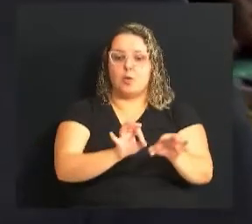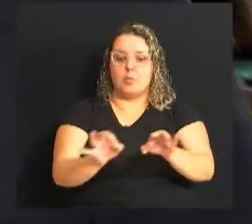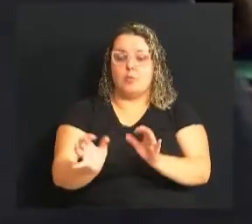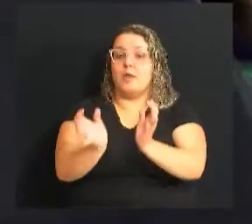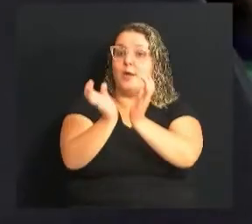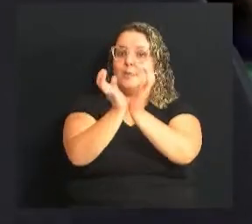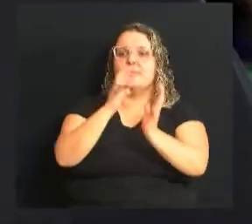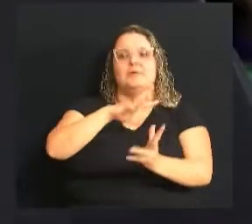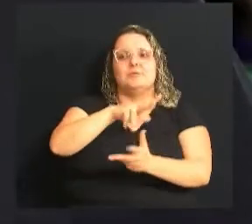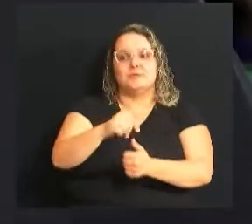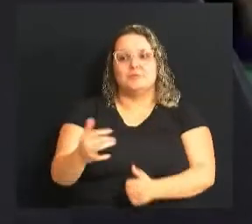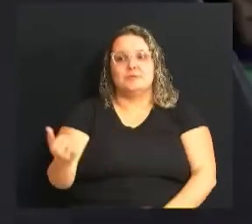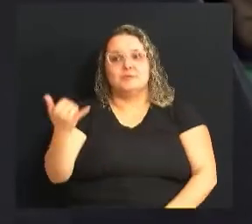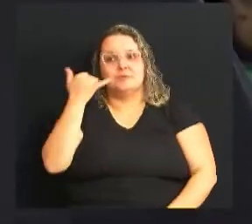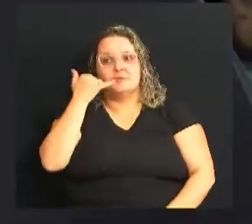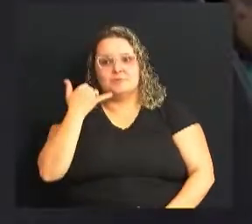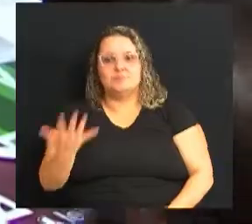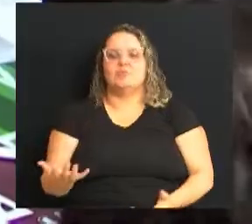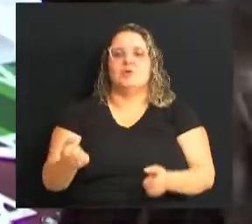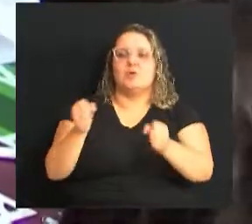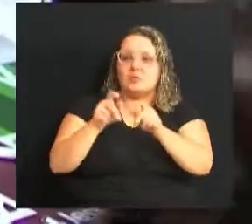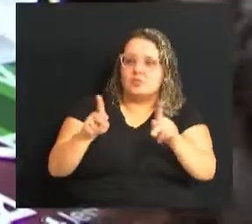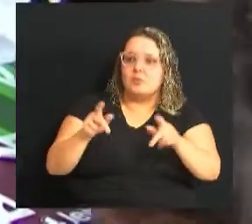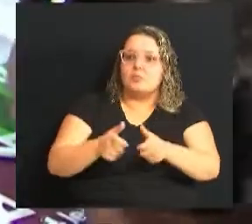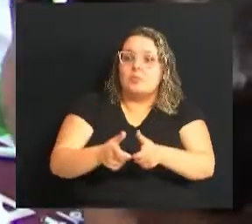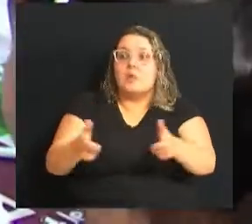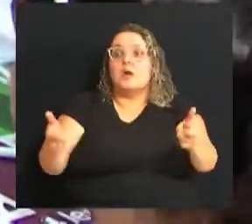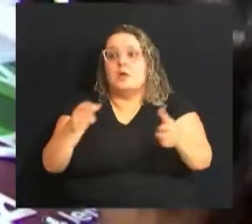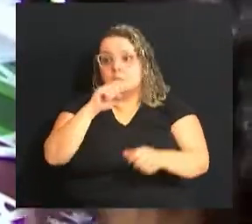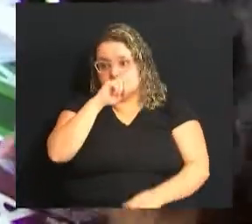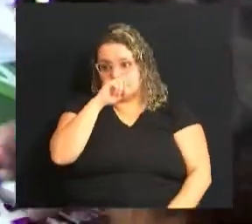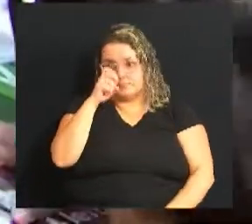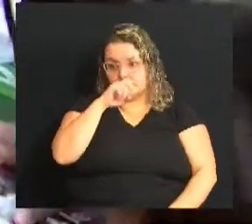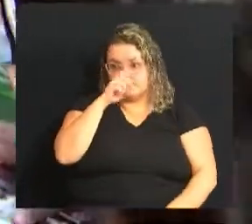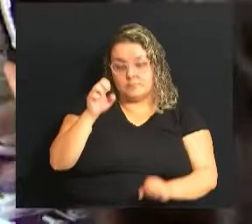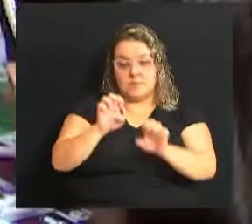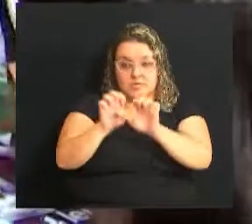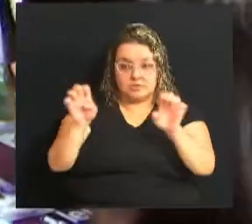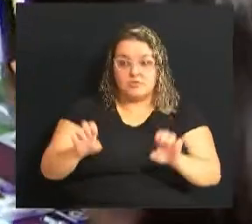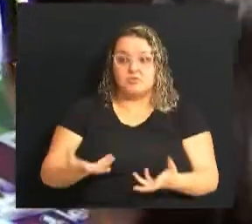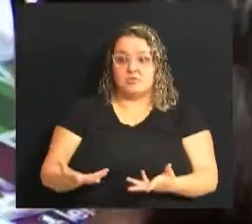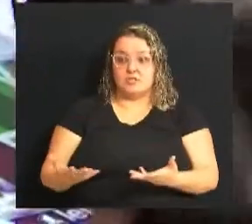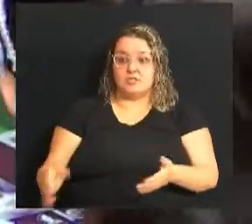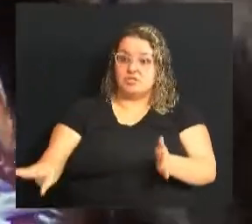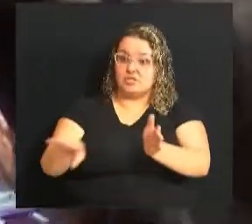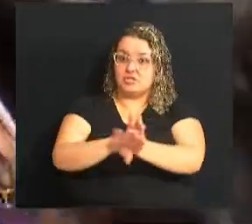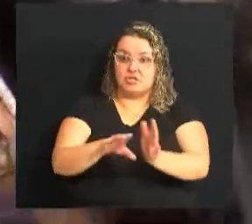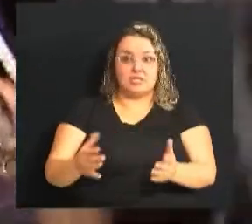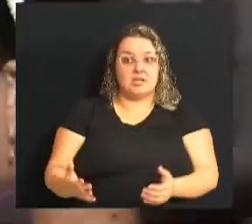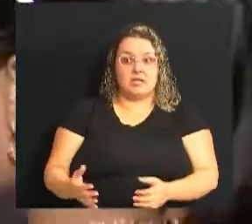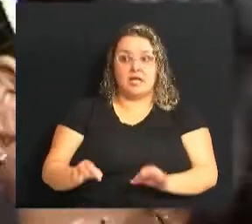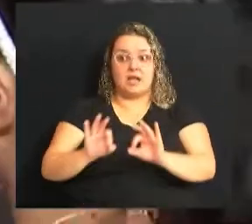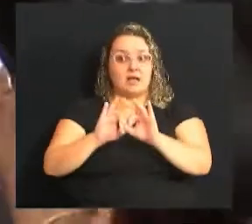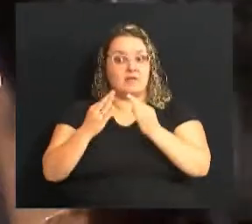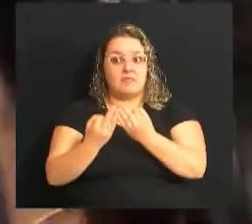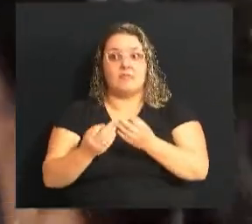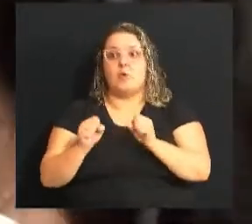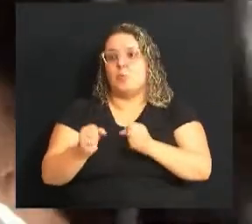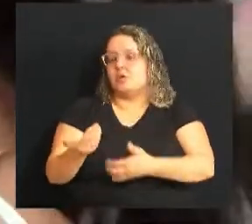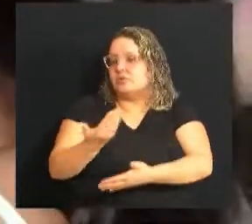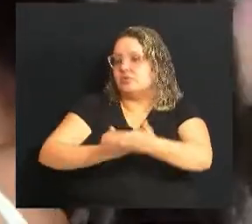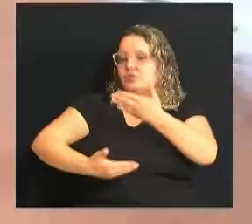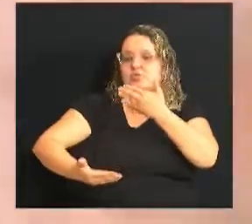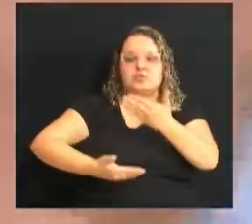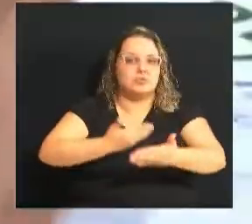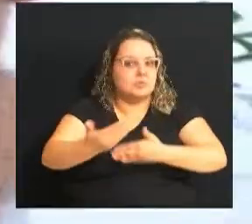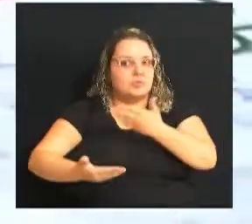entrou em contato com o shopping e falou, vamos montar um espaço maior, mais estruturado, para o pessoal vir em família. Tem um espaço para as pessoas poderem trocar, né? O espaço começou exatamente